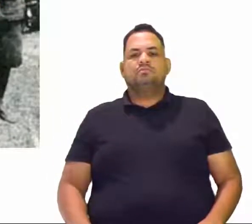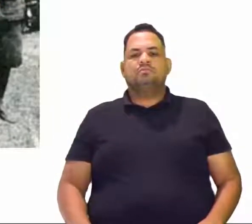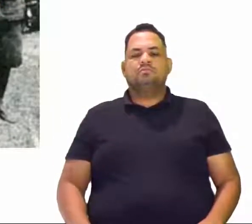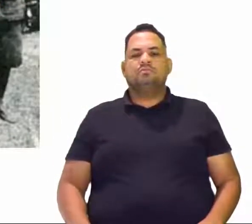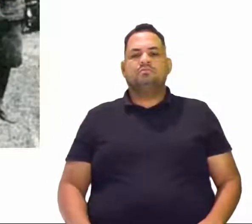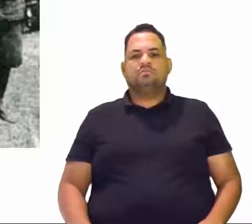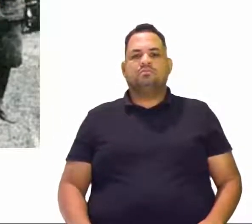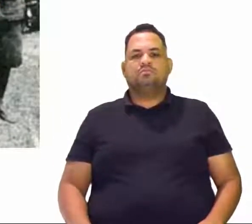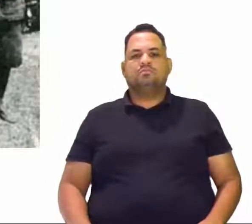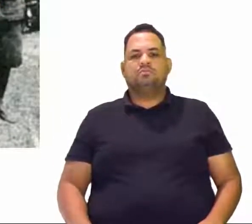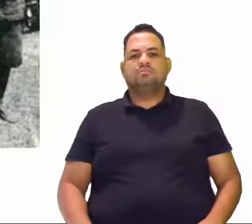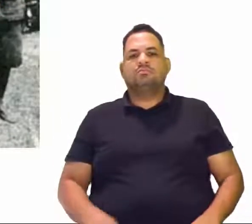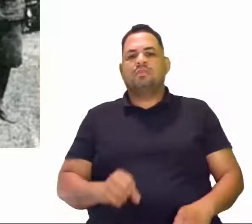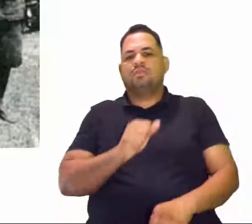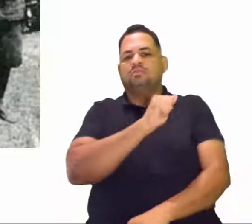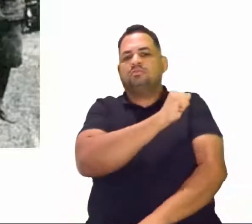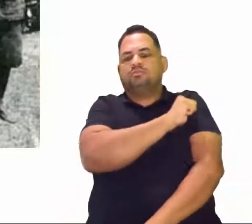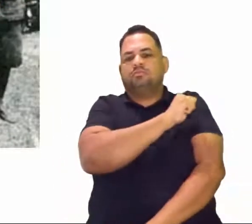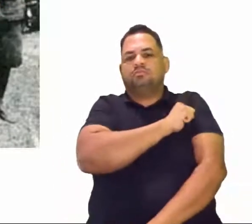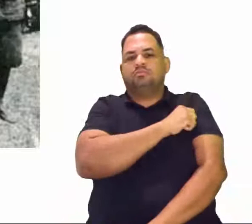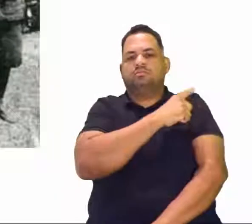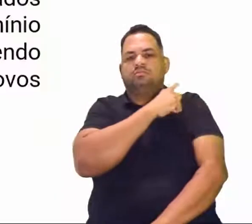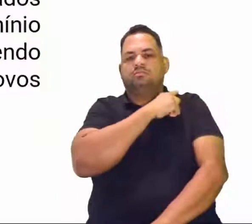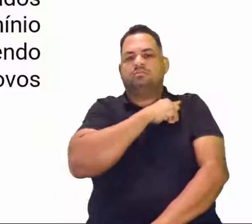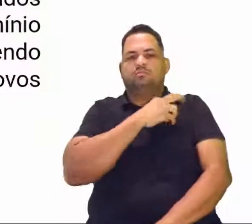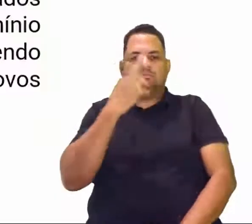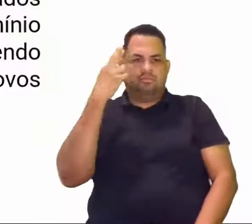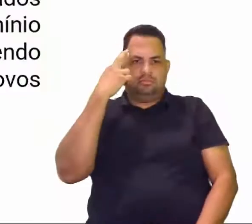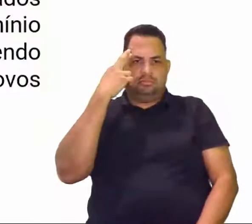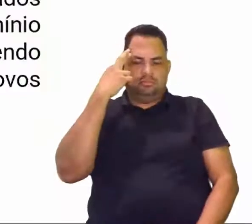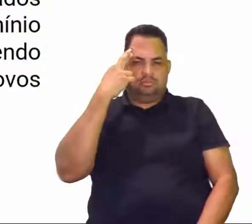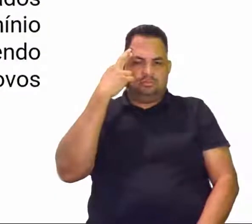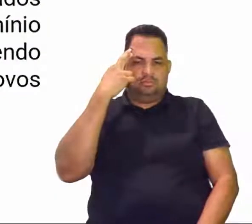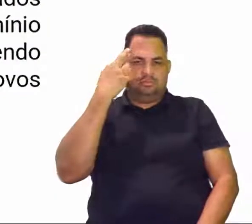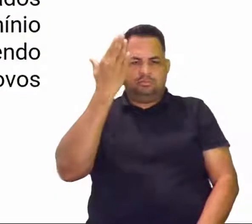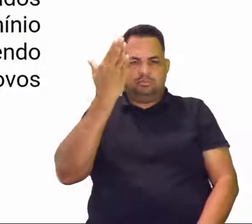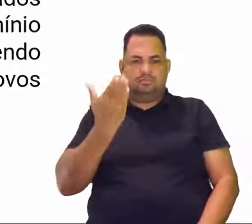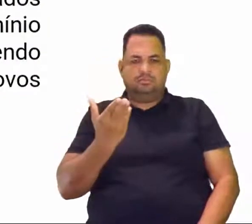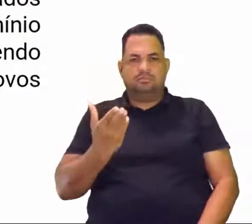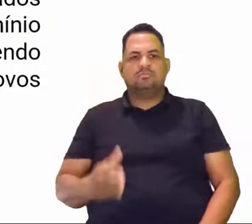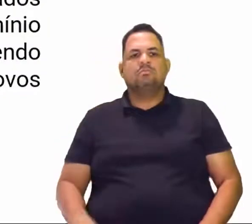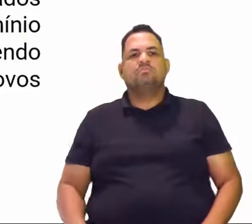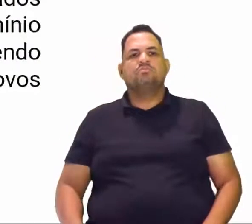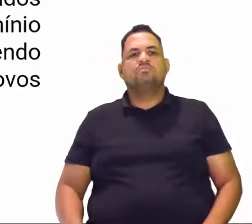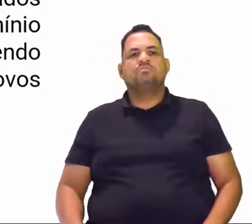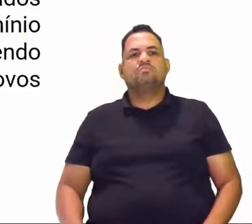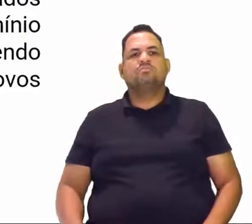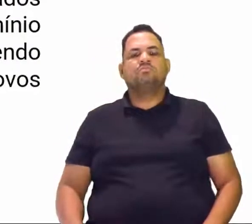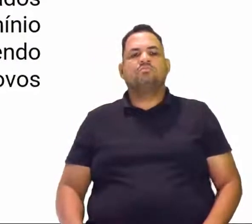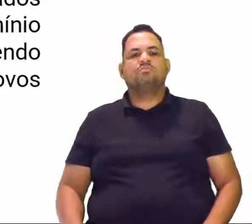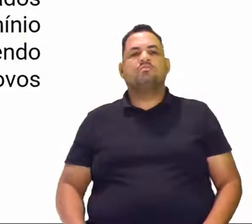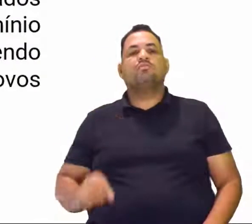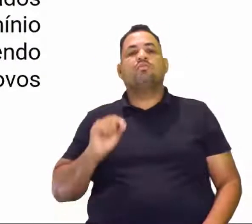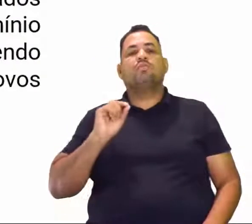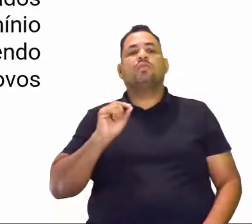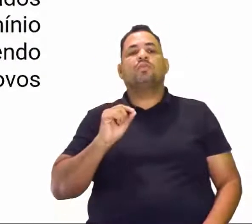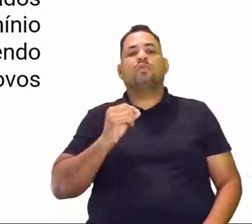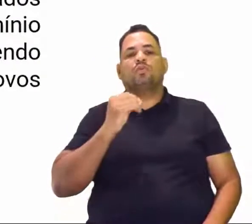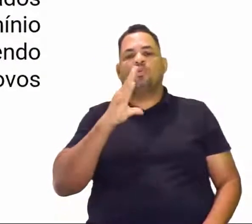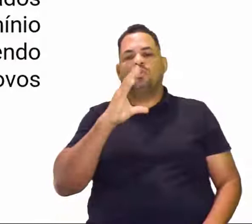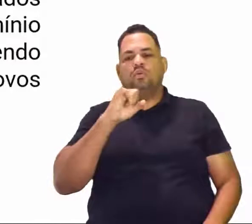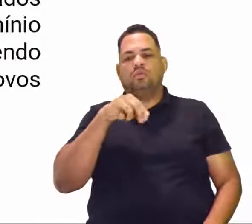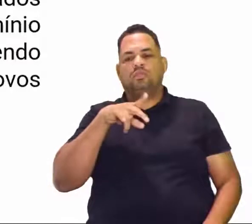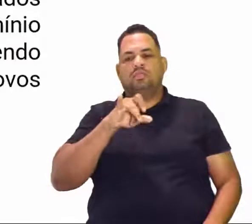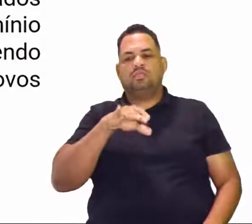para você aí o primeiro ano refletir né sobre essas questões então o que que é